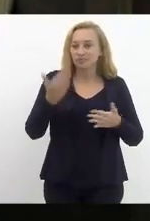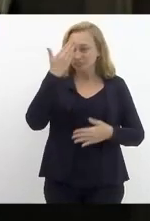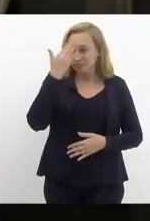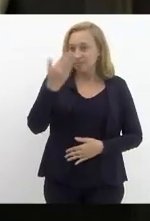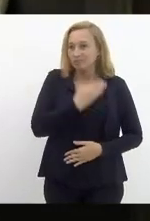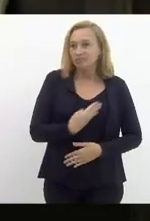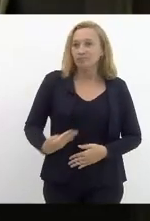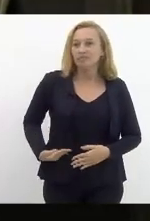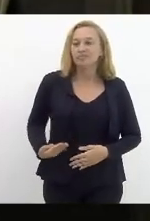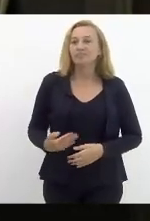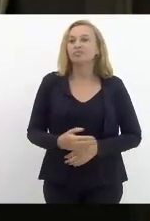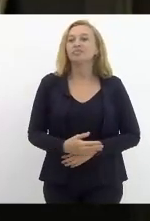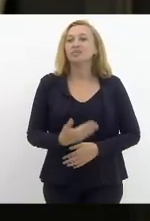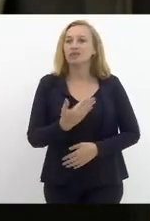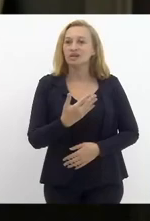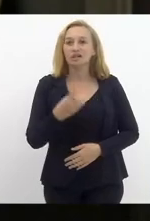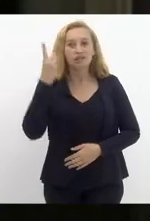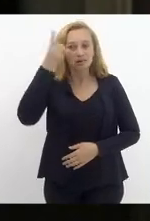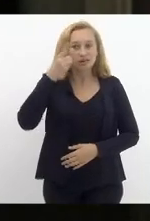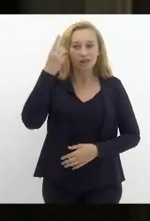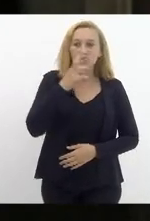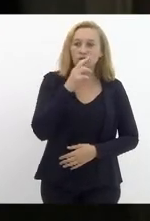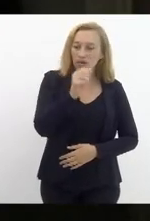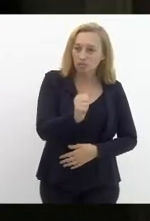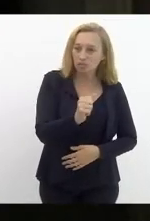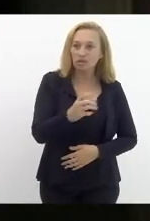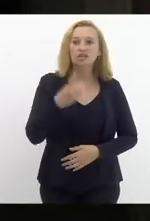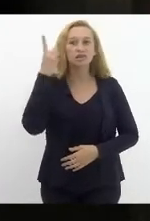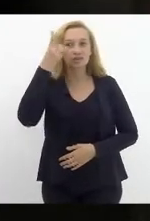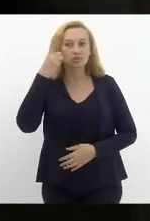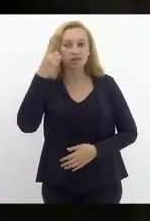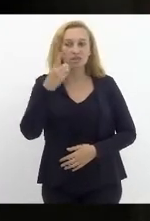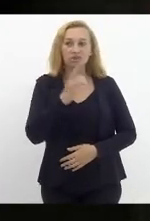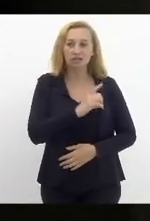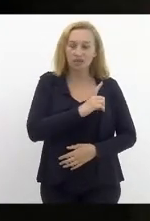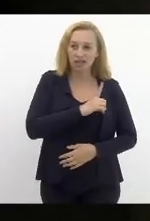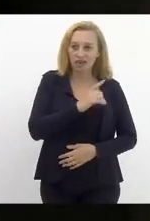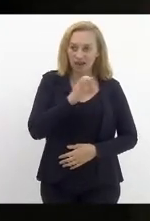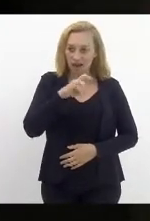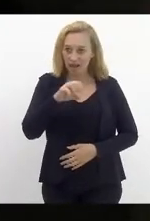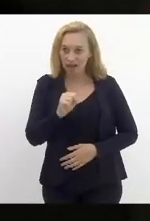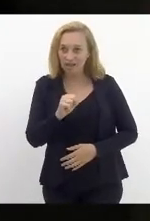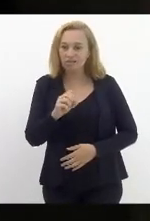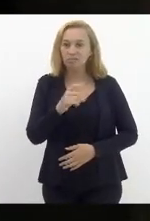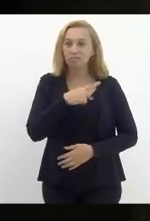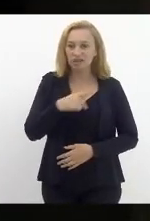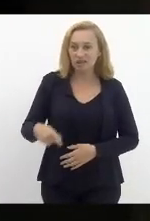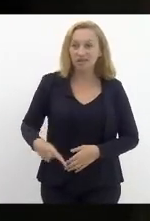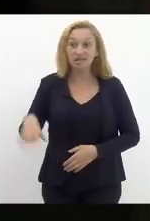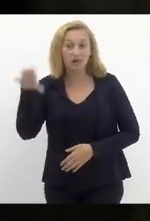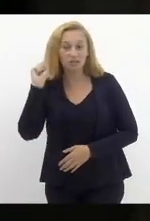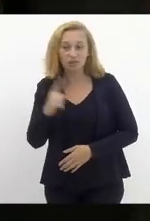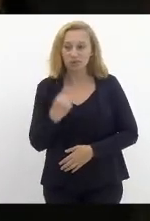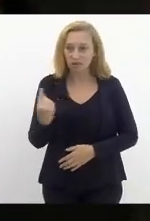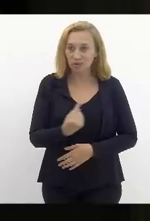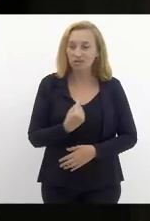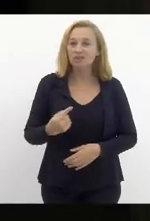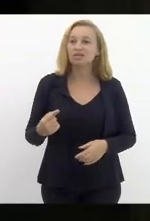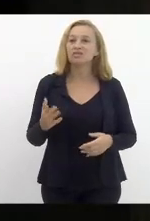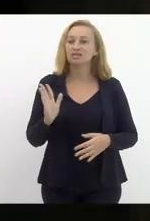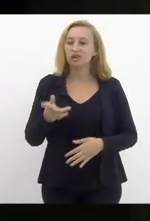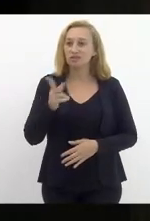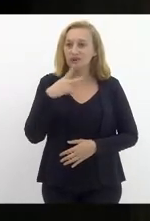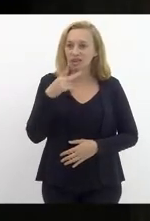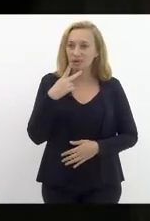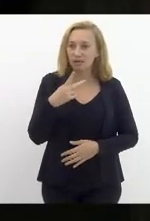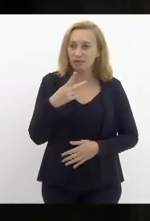governador, ao nosso deputado Rodrigo Amorim, nosso deputado Carlos, presidente, se ele estiver escutando a gente. E, como eu falei,